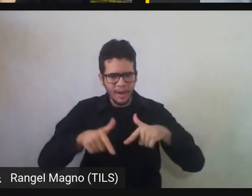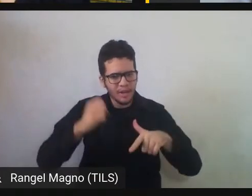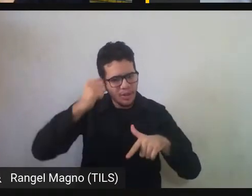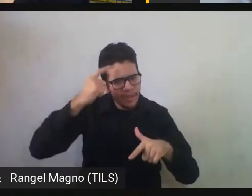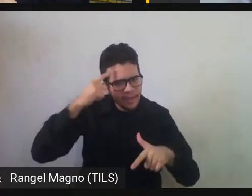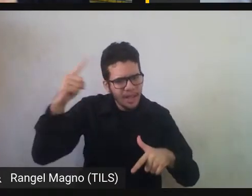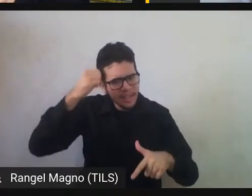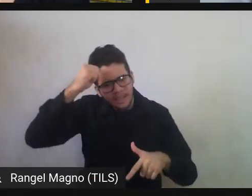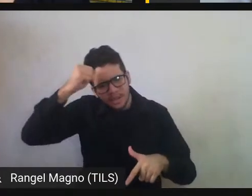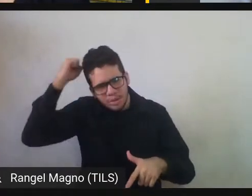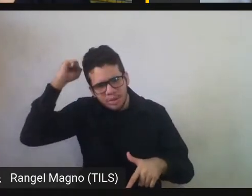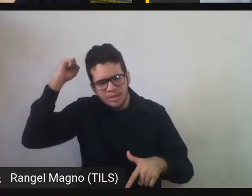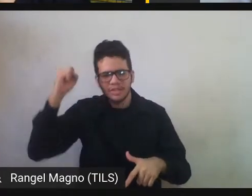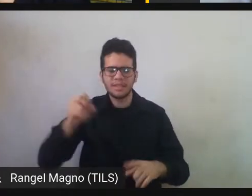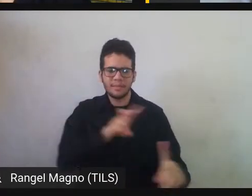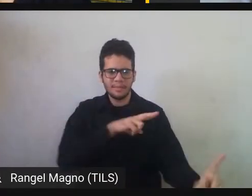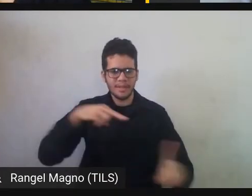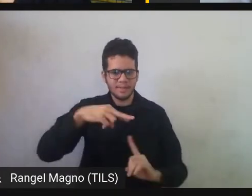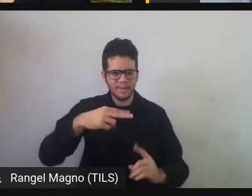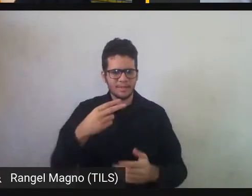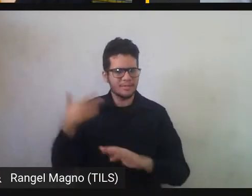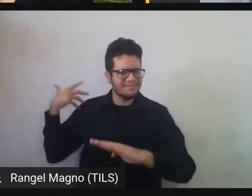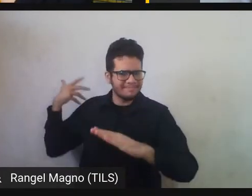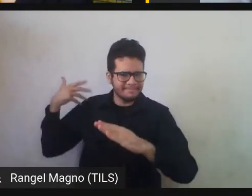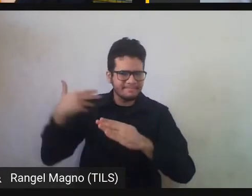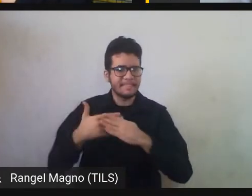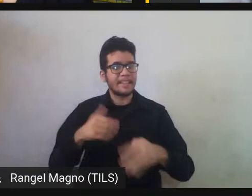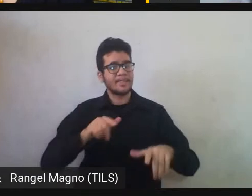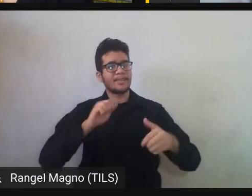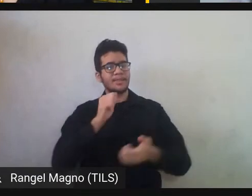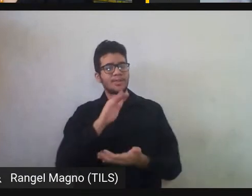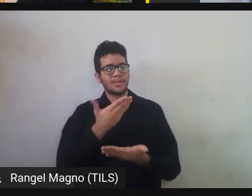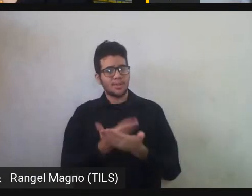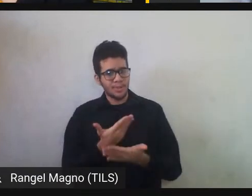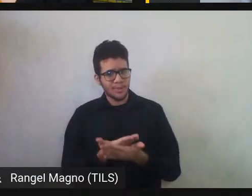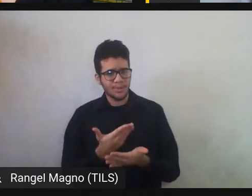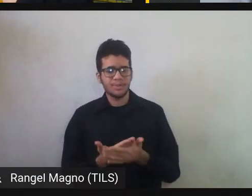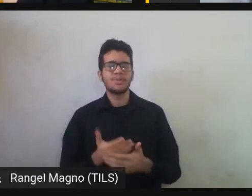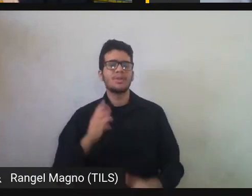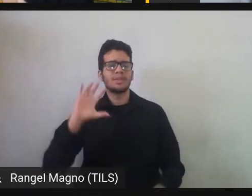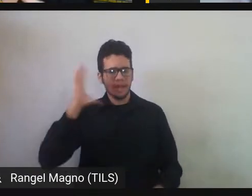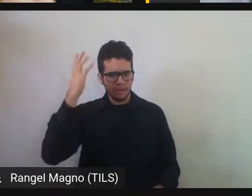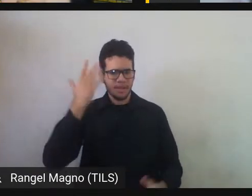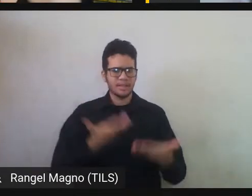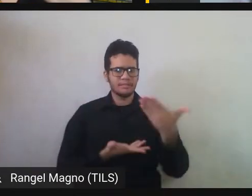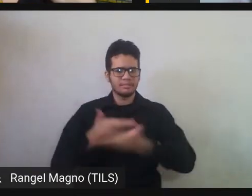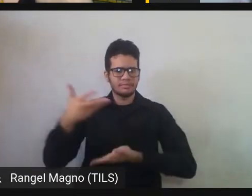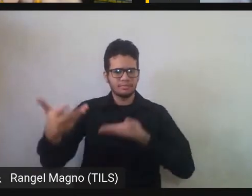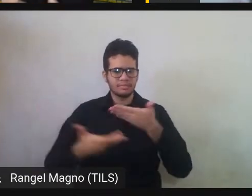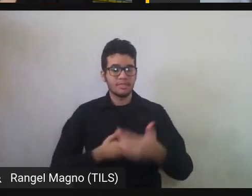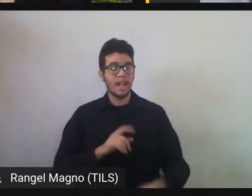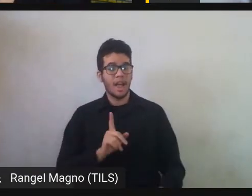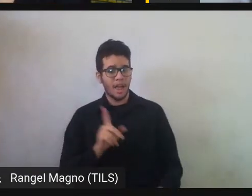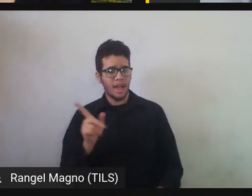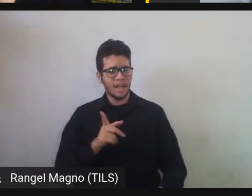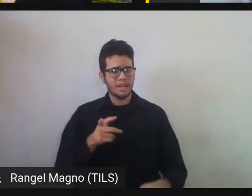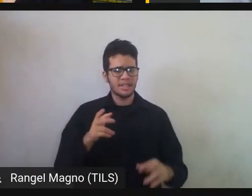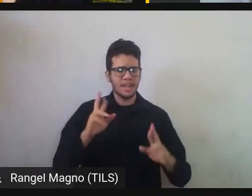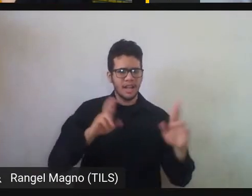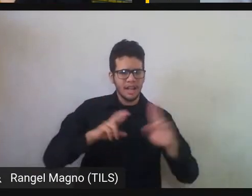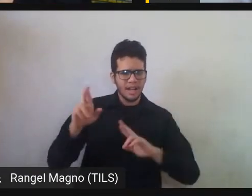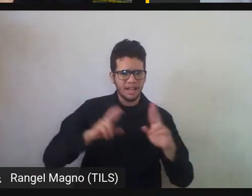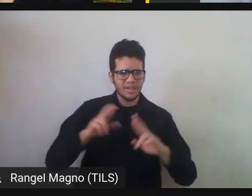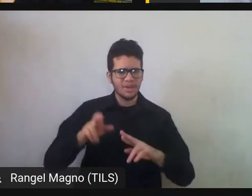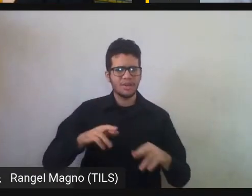que é meu objeto de estudo há tanto tempo o que acontece é uma interlocução ele já começa a relacionar isso com as áreas específicas de